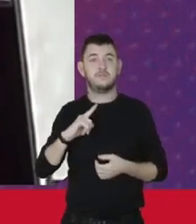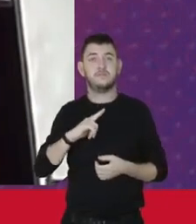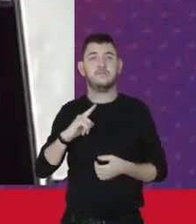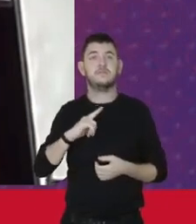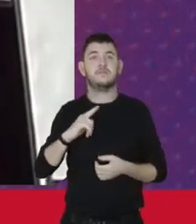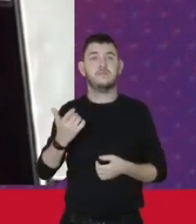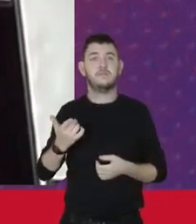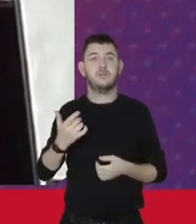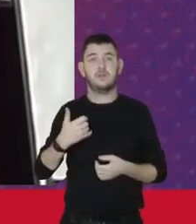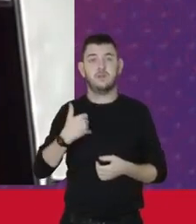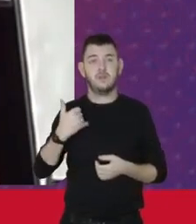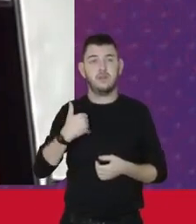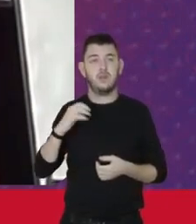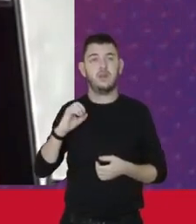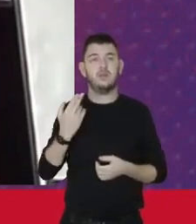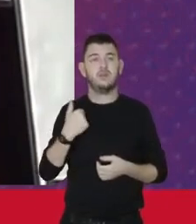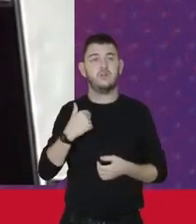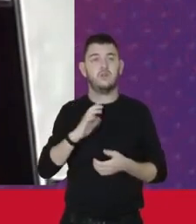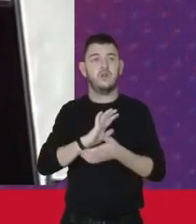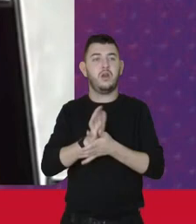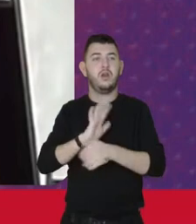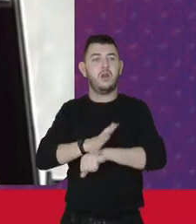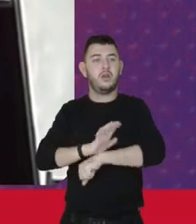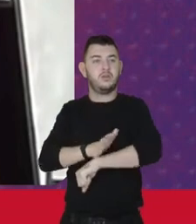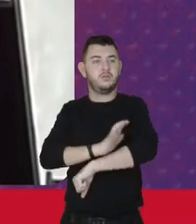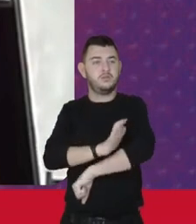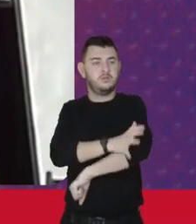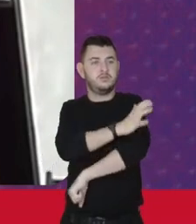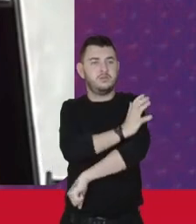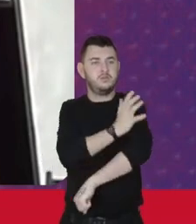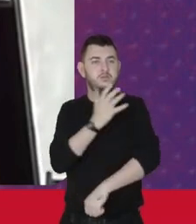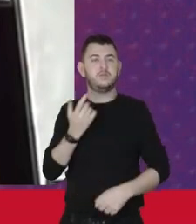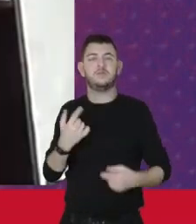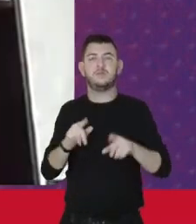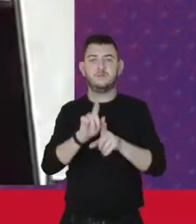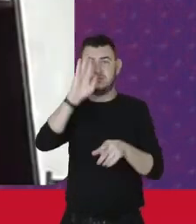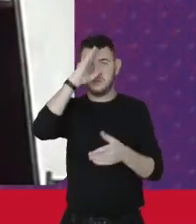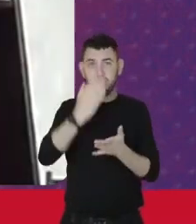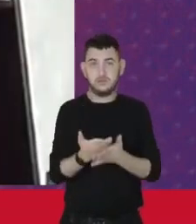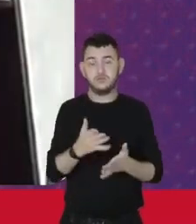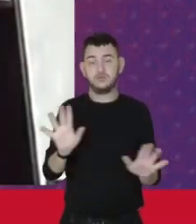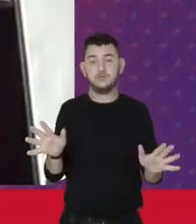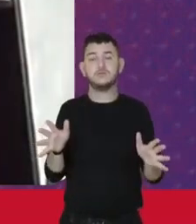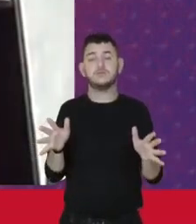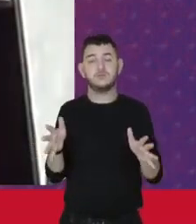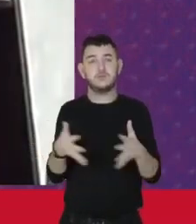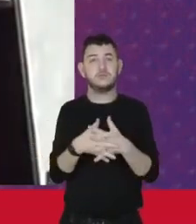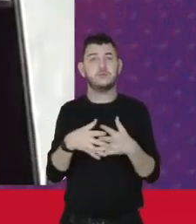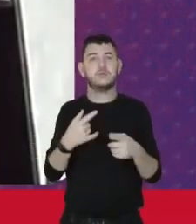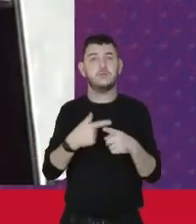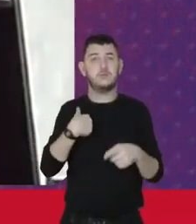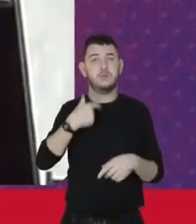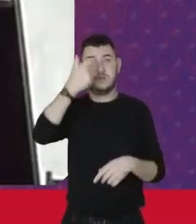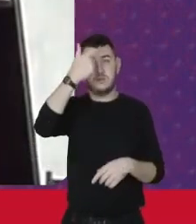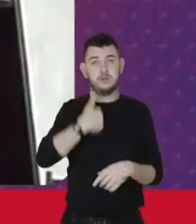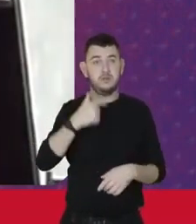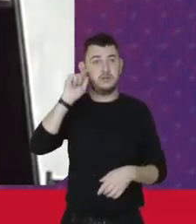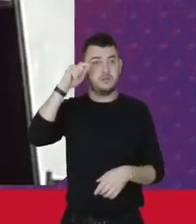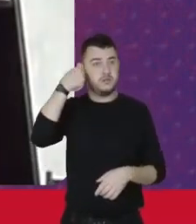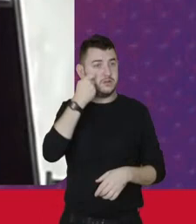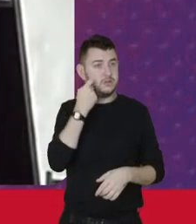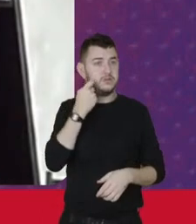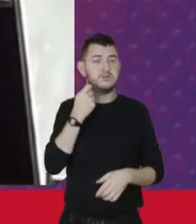devido à idade e pelo racismo também, eu acredito que tem algum empecilho. Por ser negra, a oportunidade é mais complicada, é